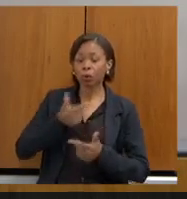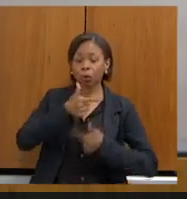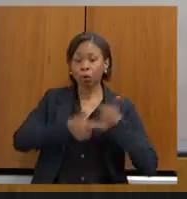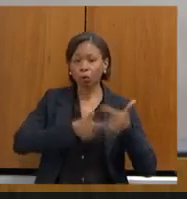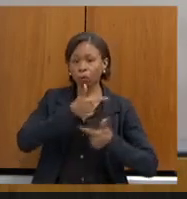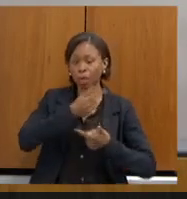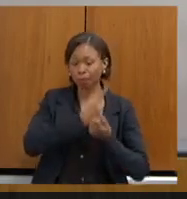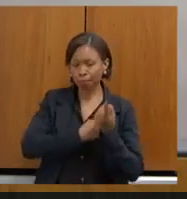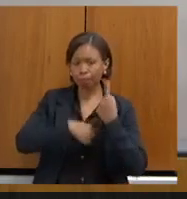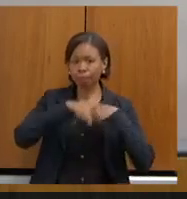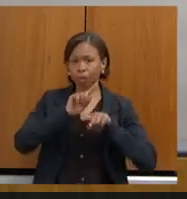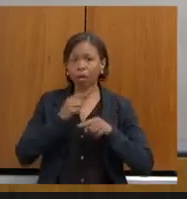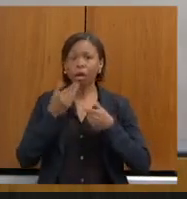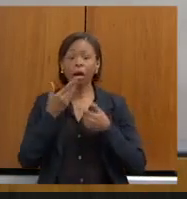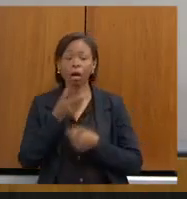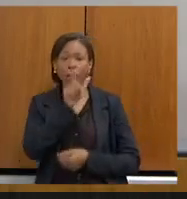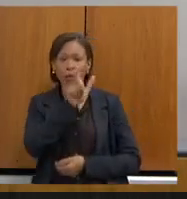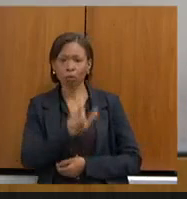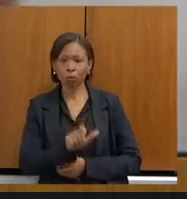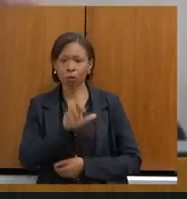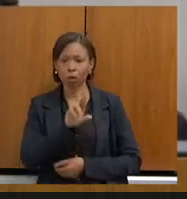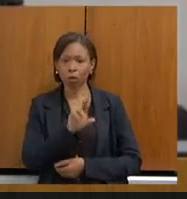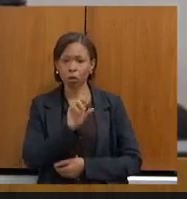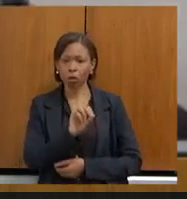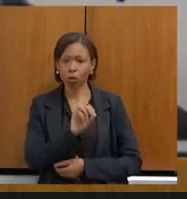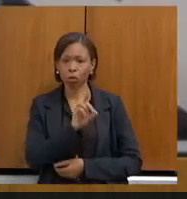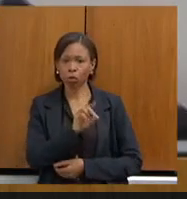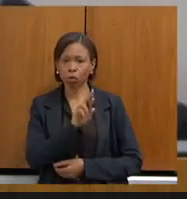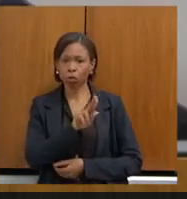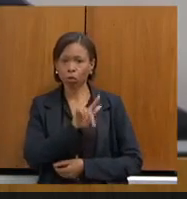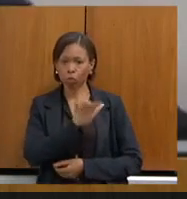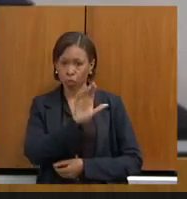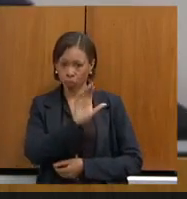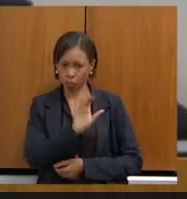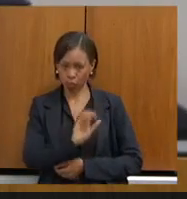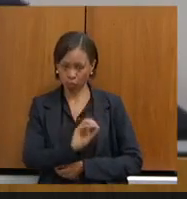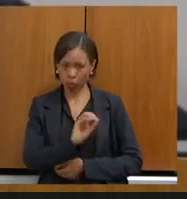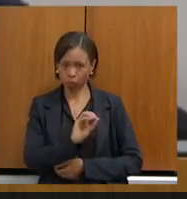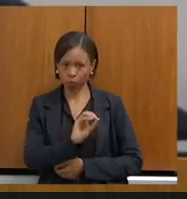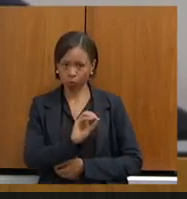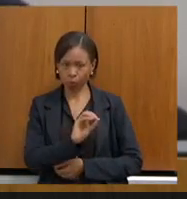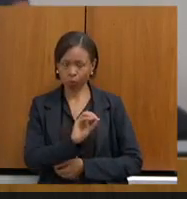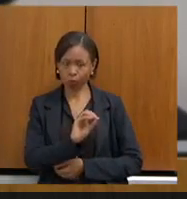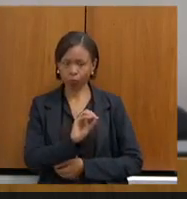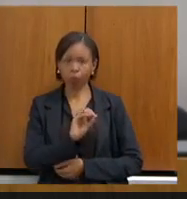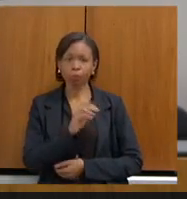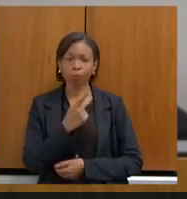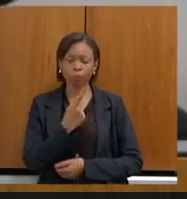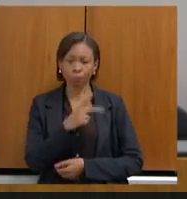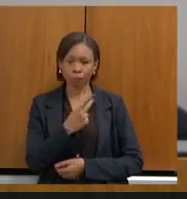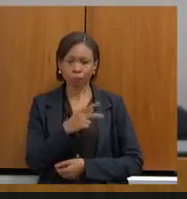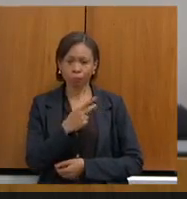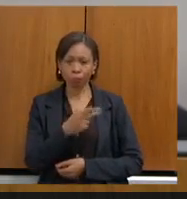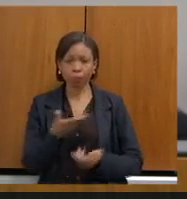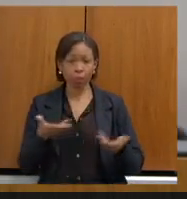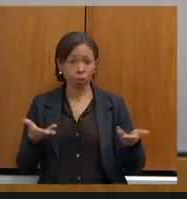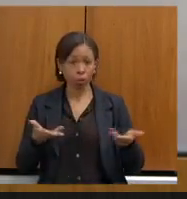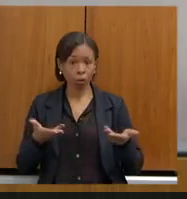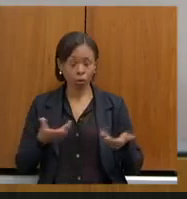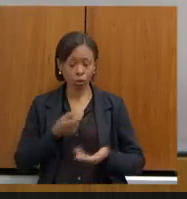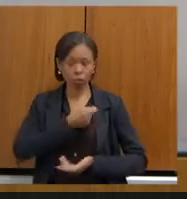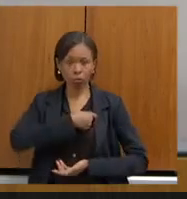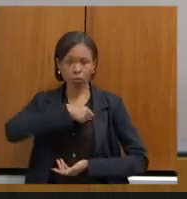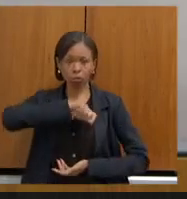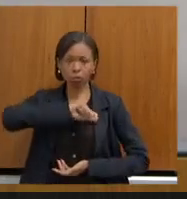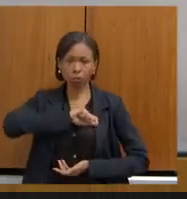o servidor Rodrigo blacher MASP 1112007 46 atualmente investigador